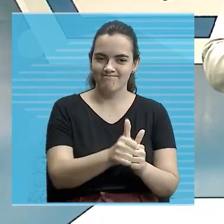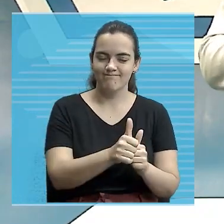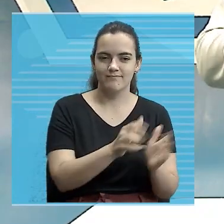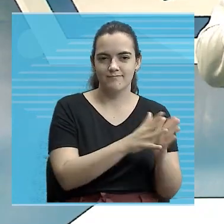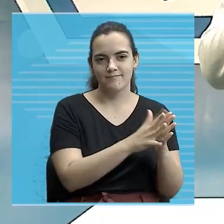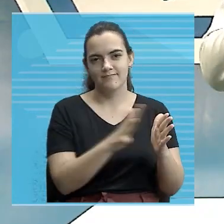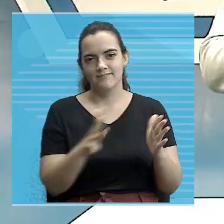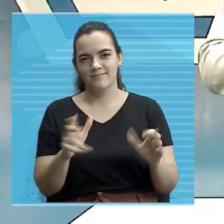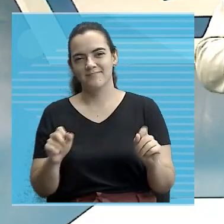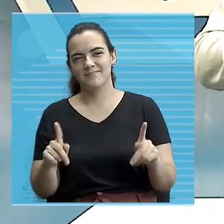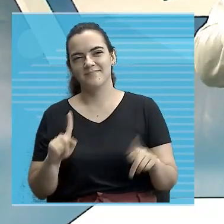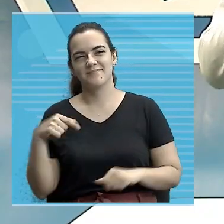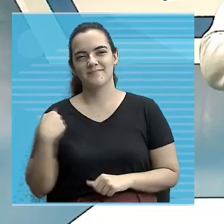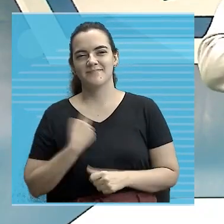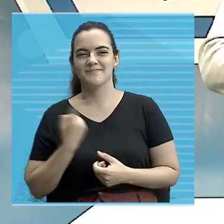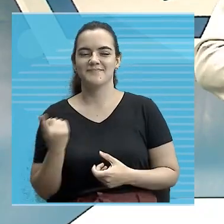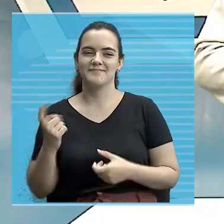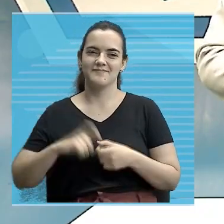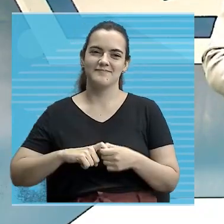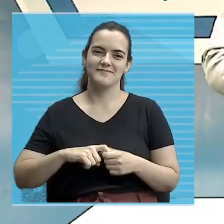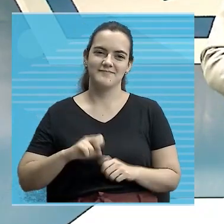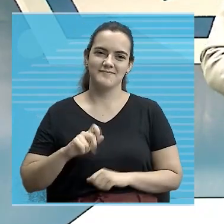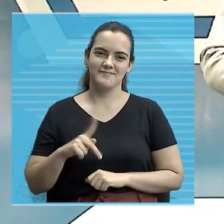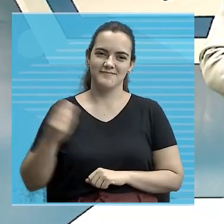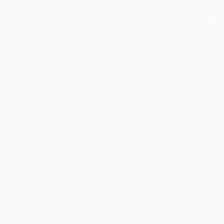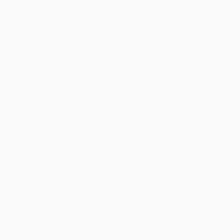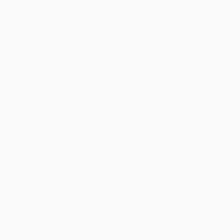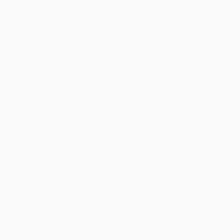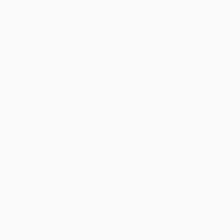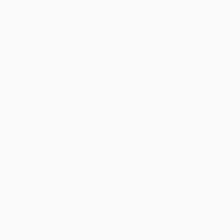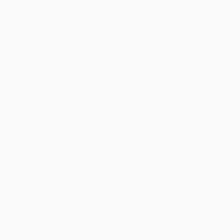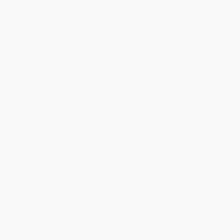já com muito mais assunto